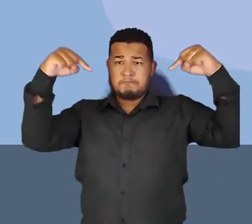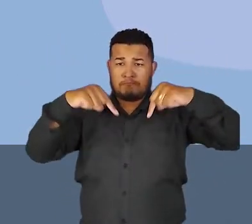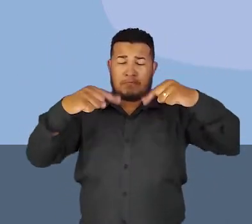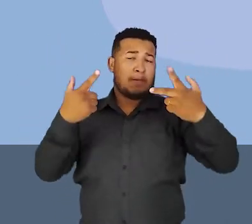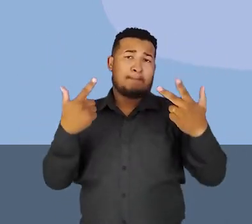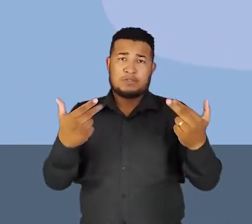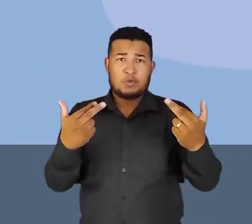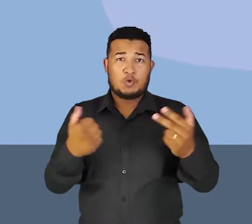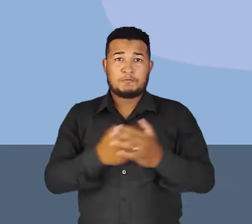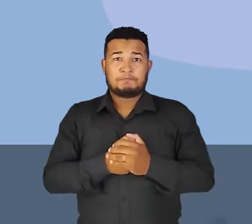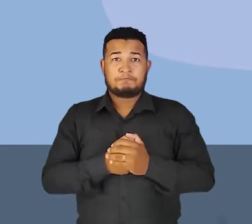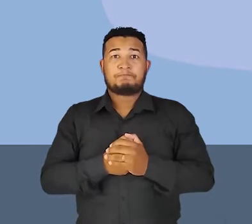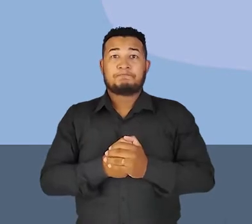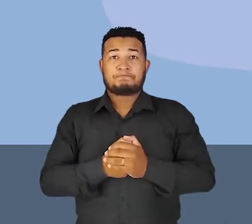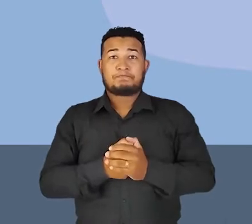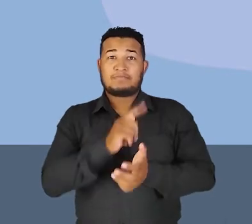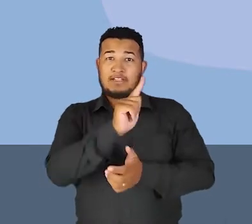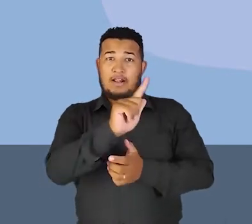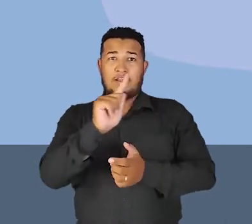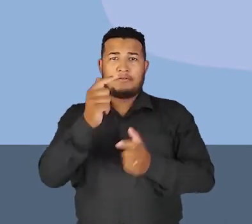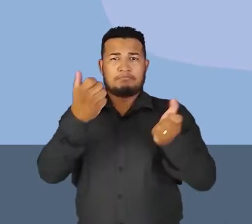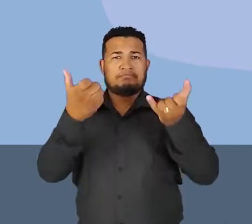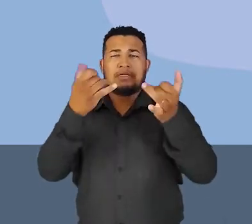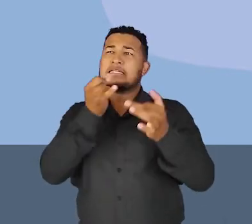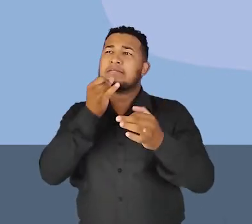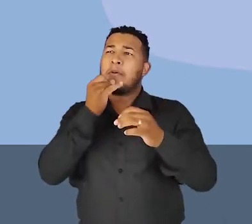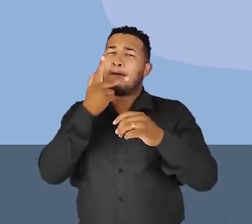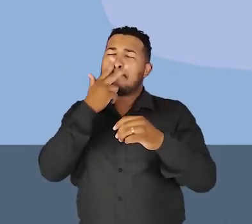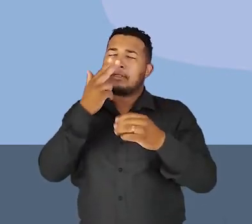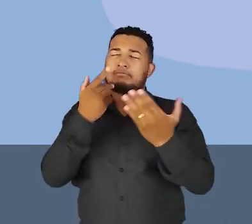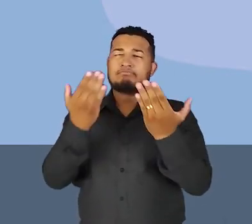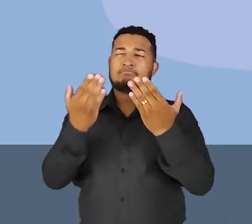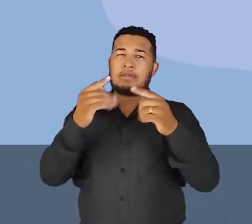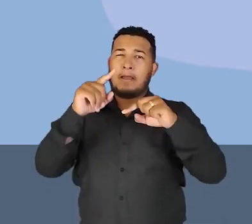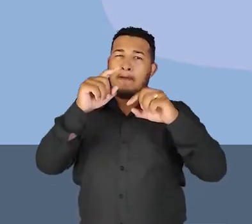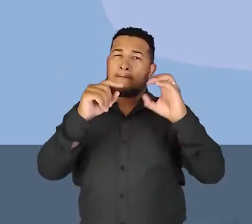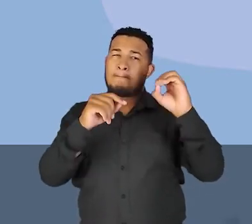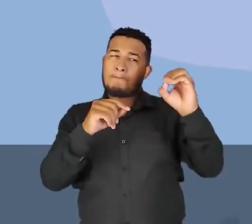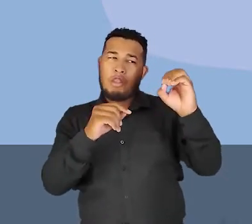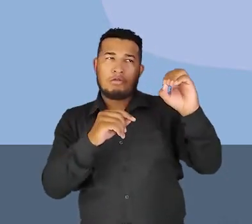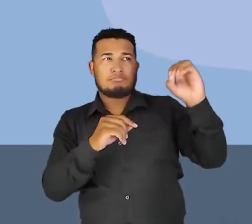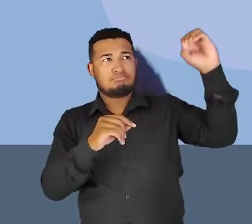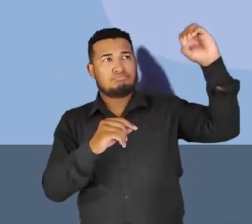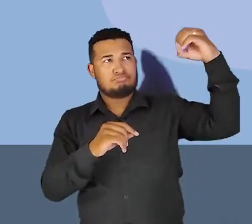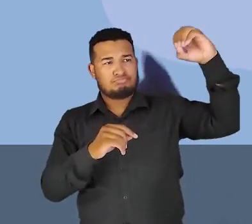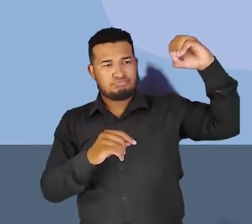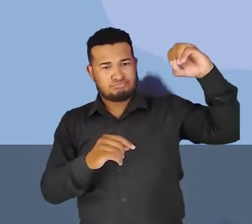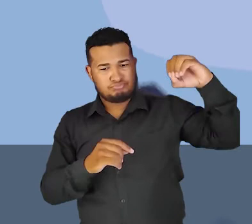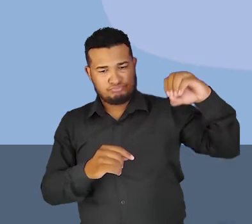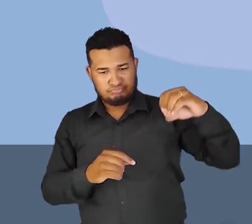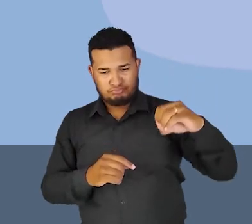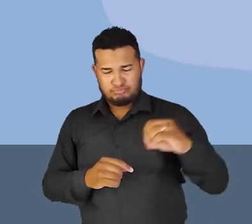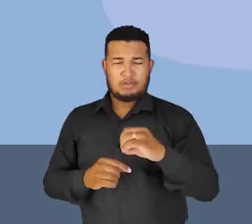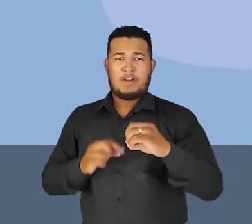inclinação. Galileu vai soltar uma bolinha do lado esquerdo e ela vai descer a